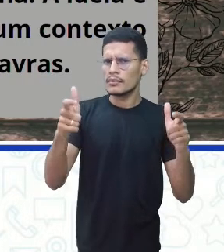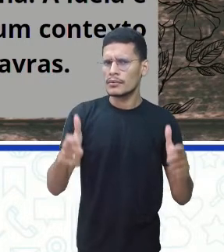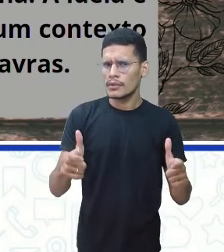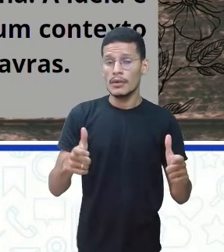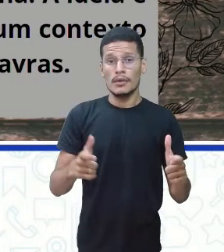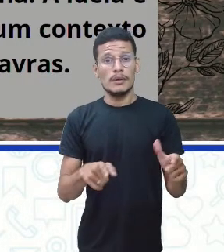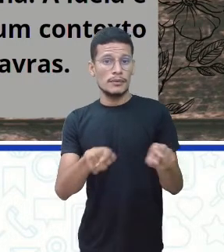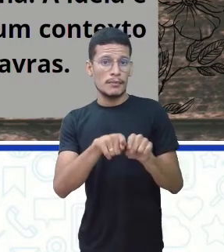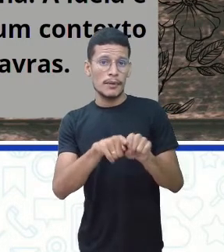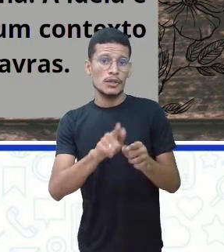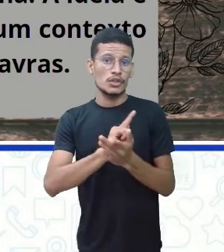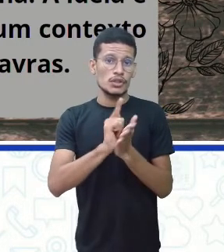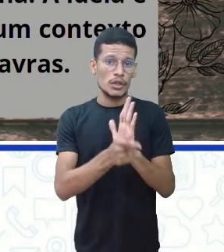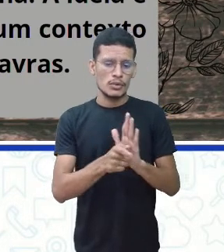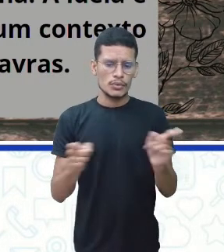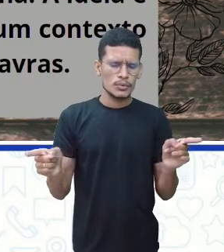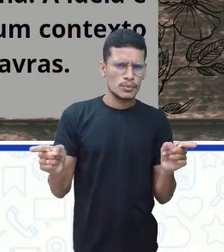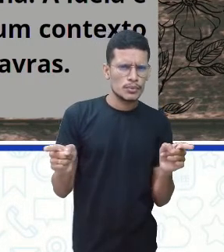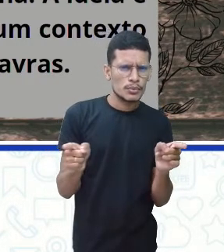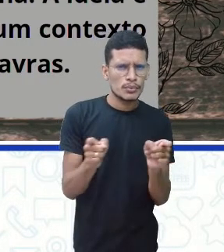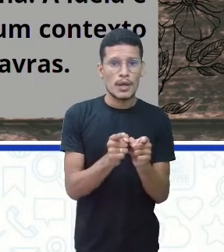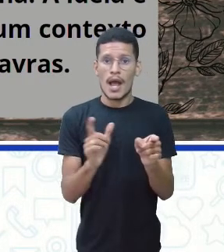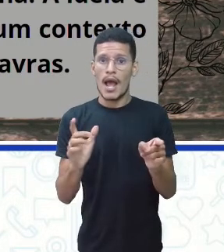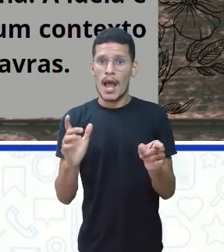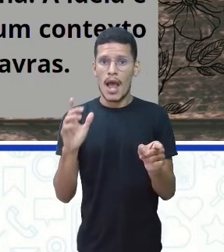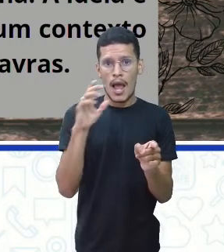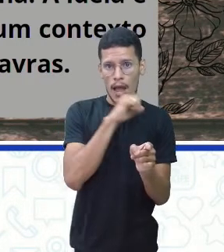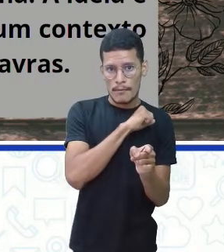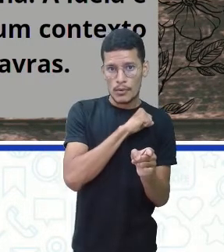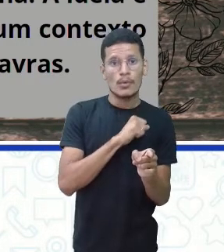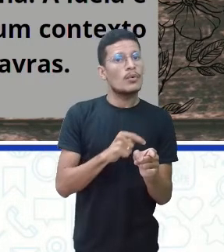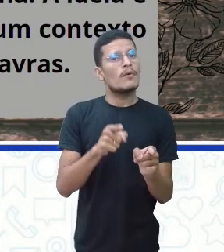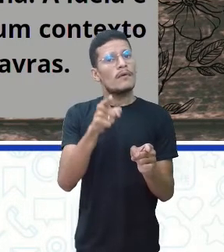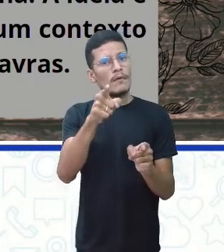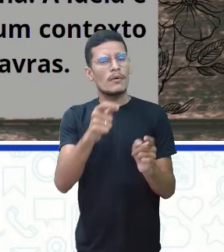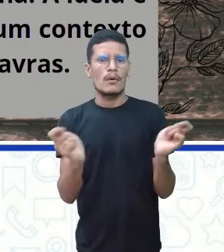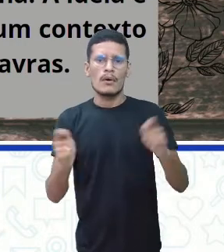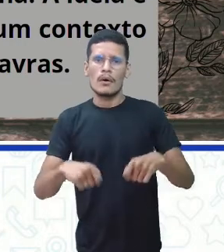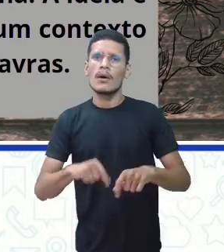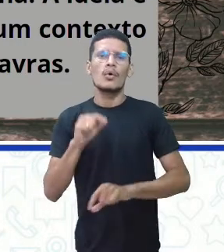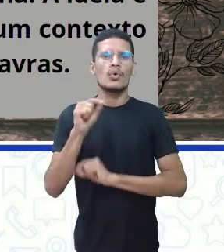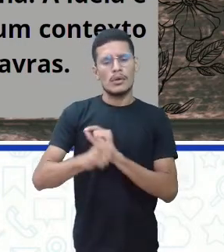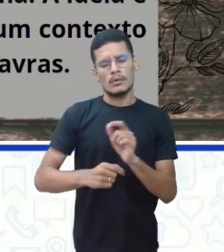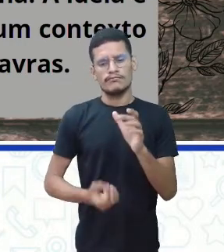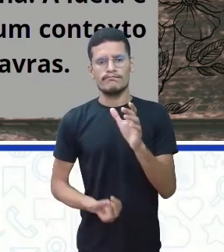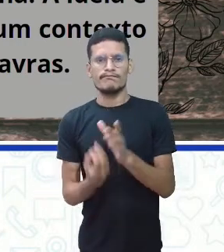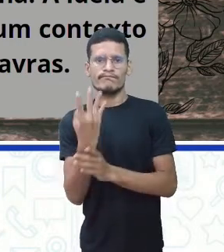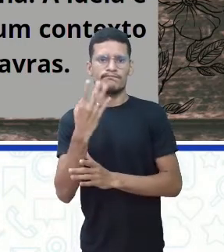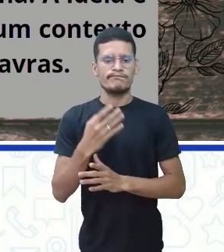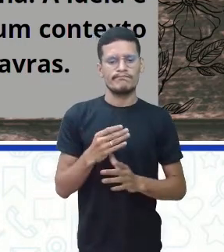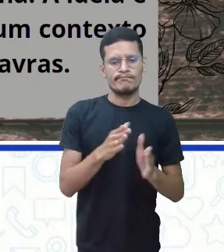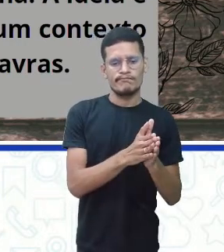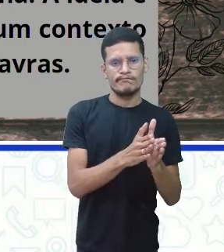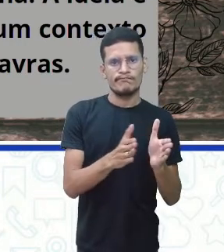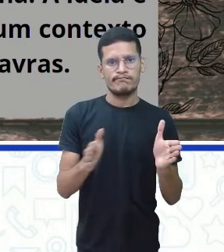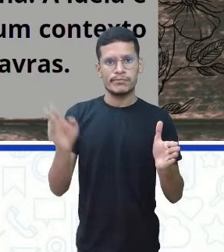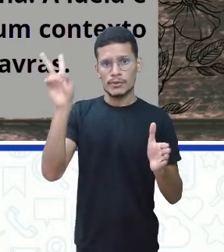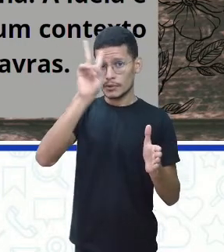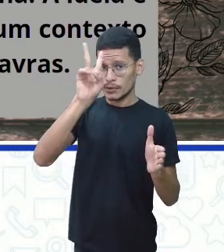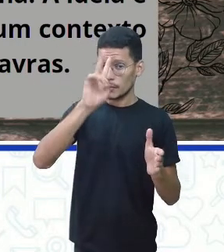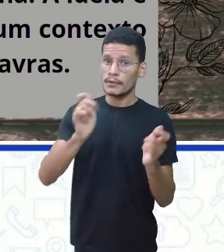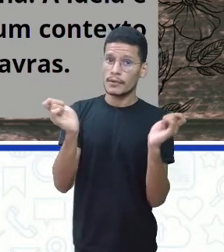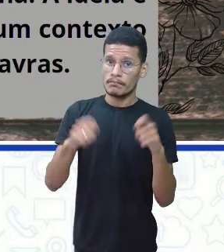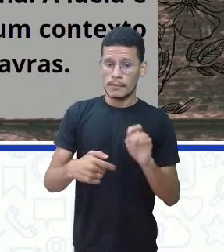mesmo que seja um gênero muito curto, muito breve, você consegue construir uma narrativa, você consegue